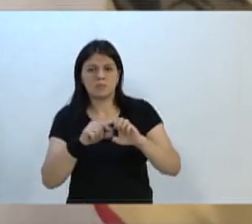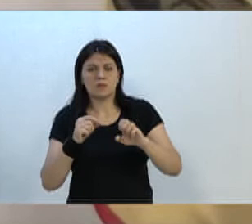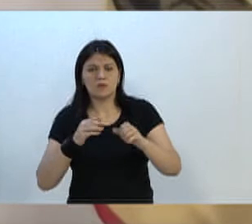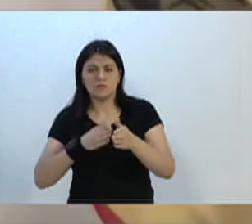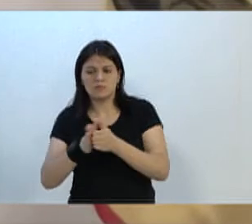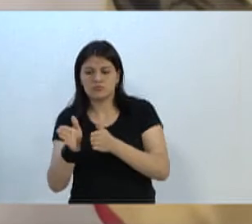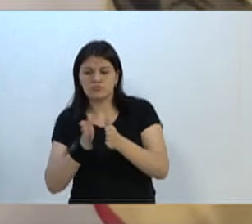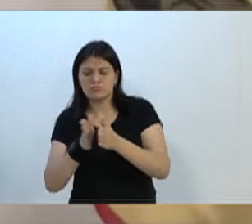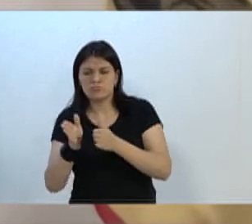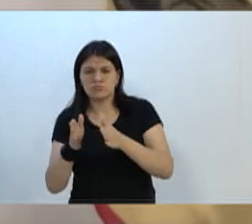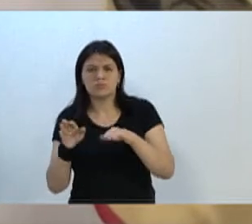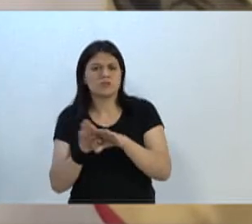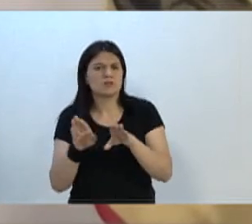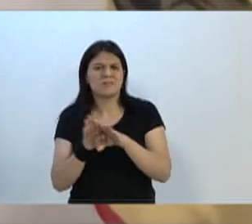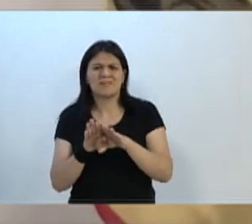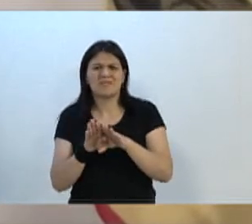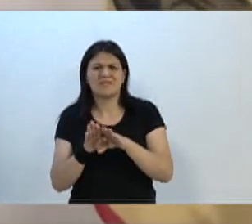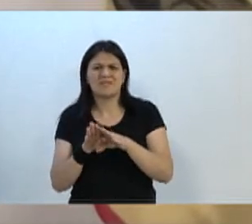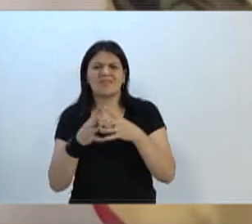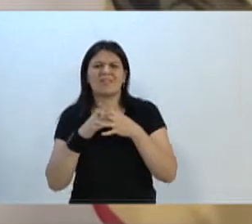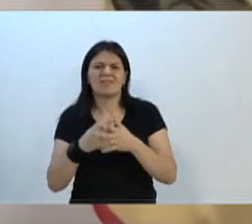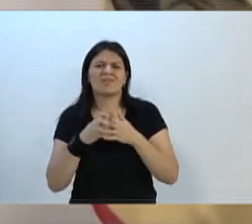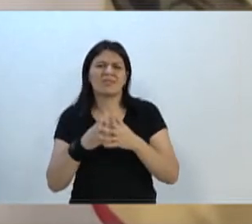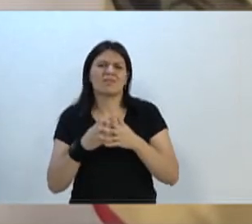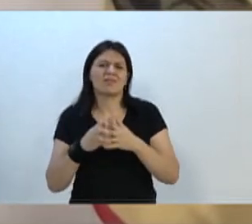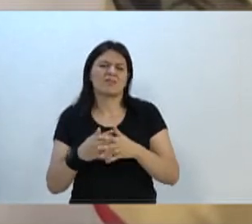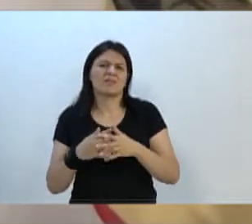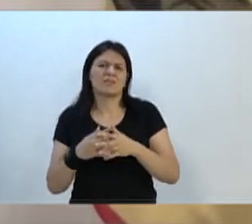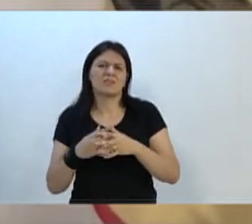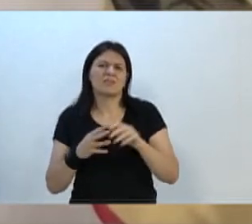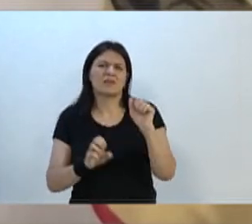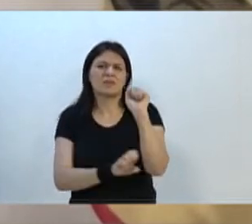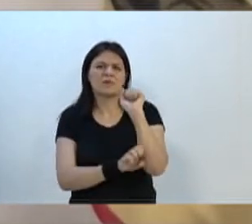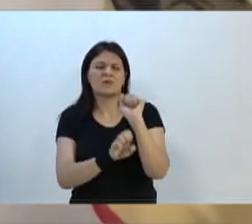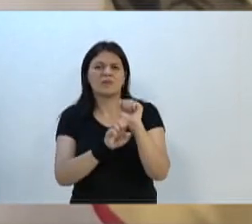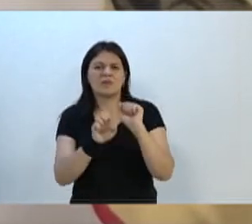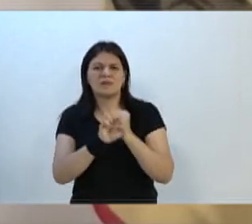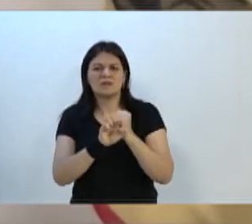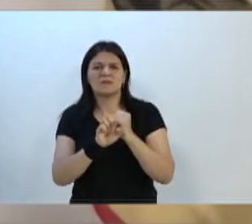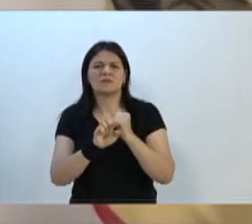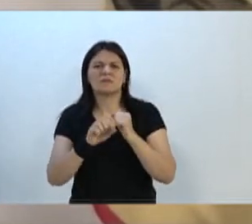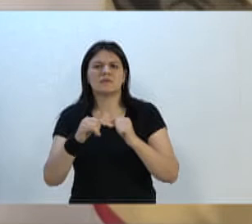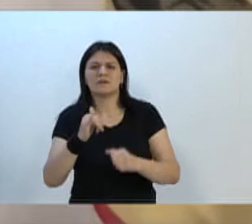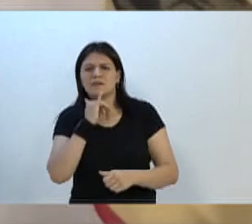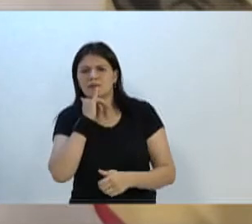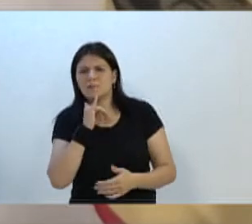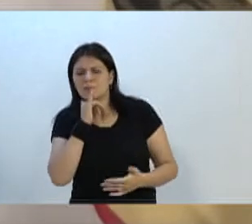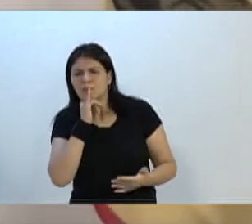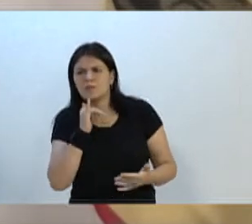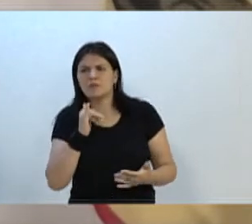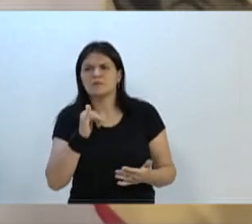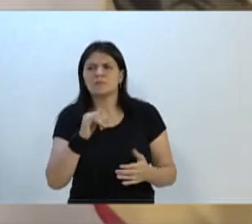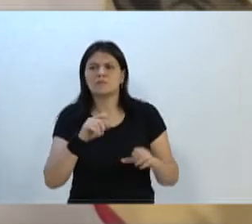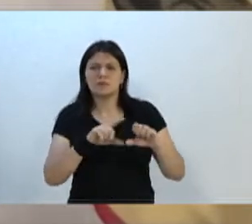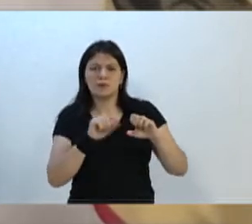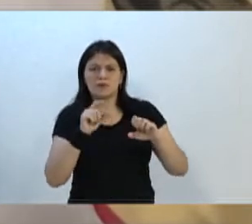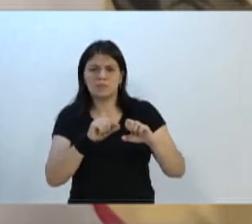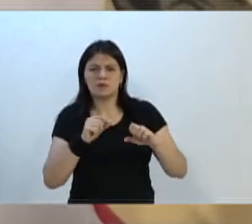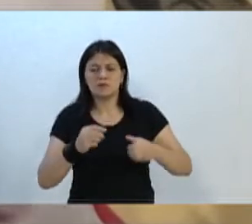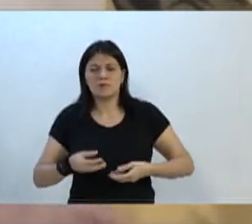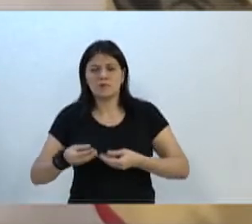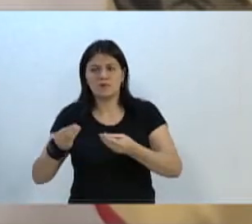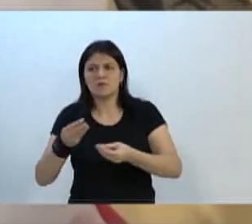atrapalhe com regulações burocracia e altos impostos que impedem que as empresas façam ofereçam bons